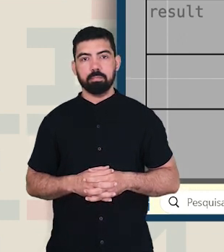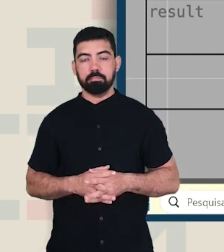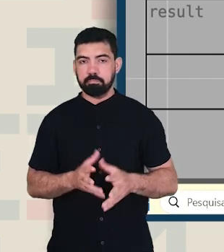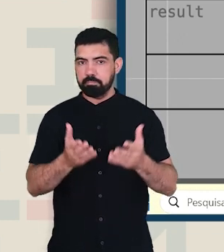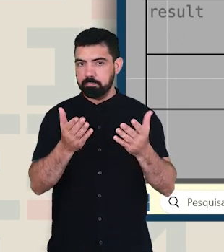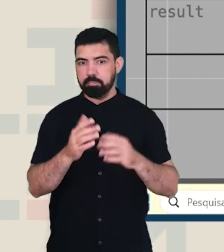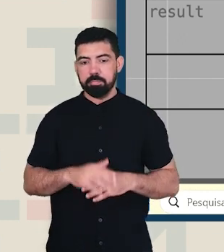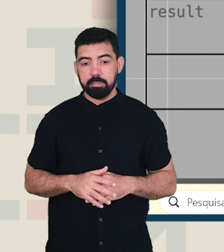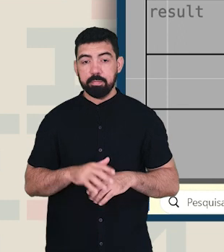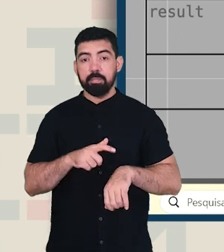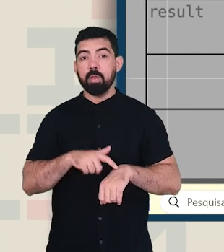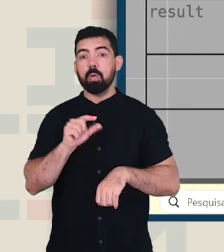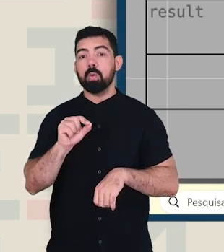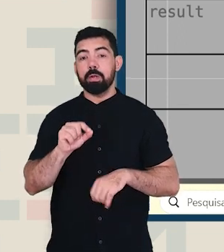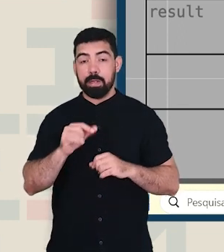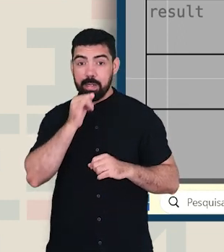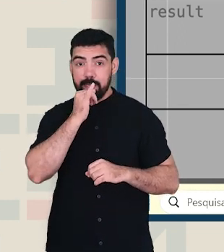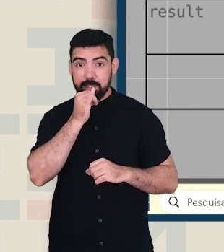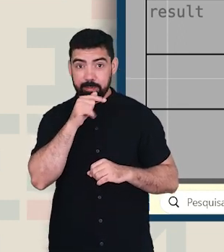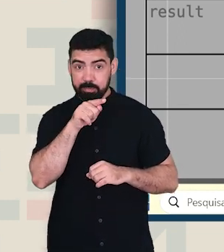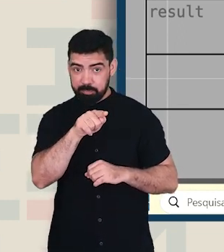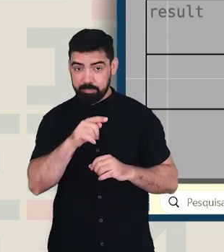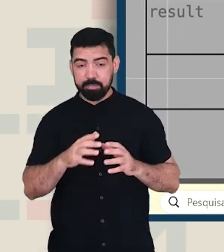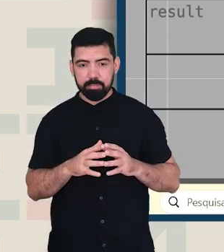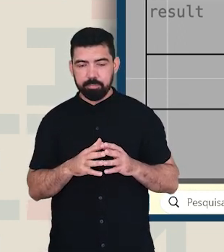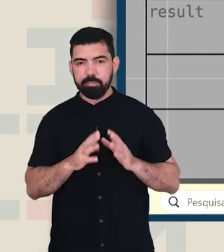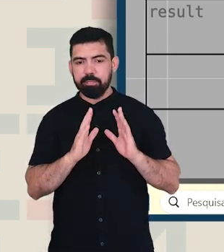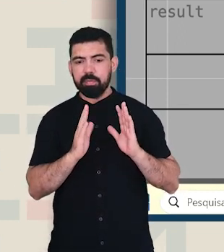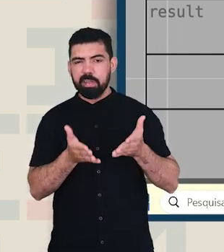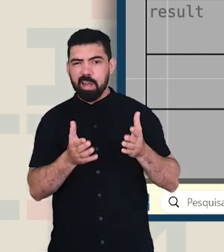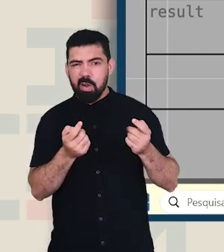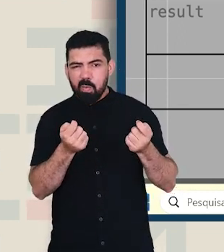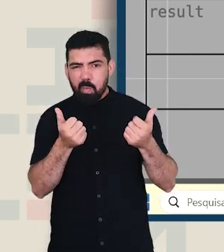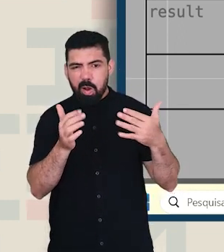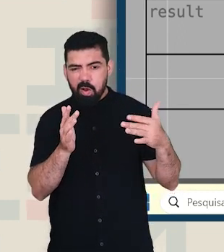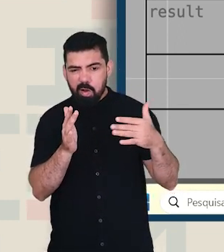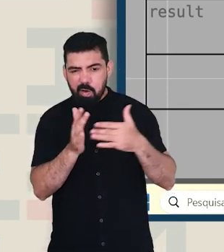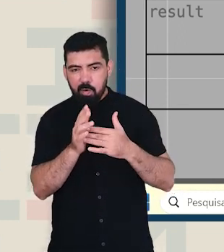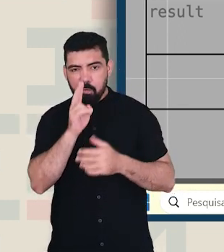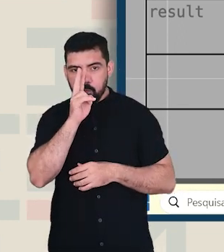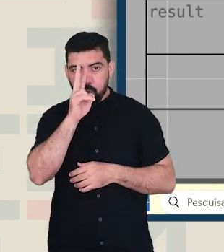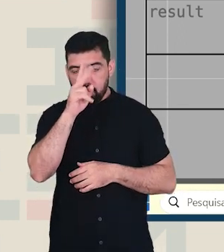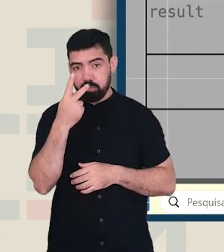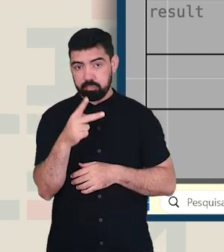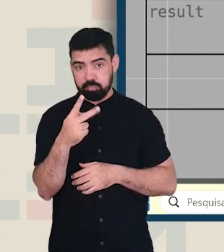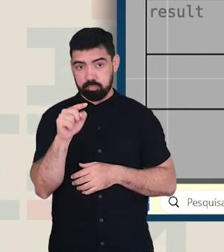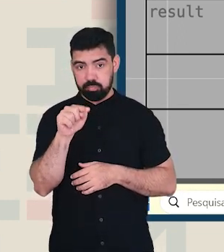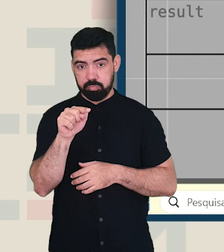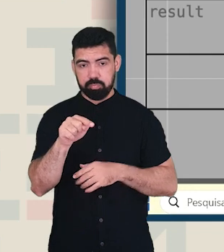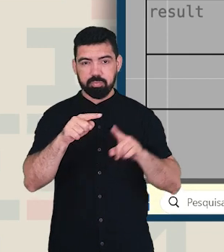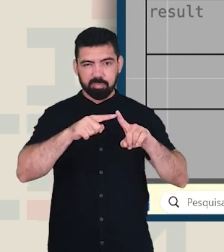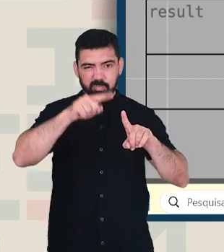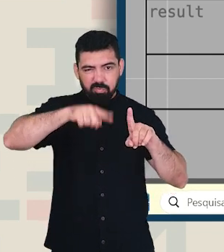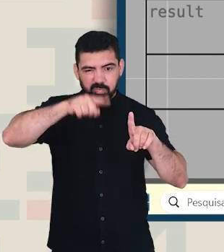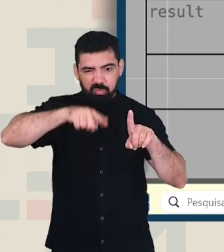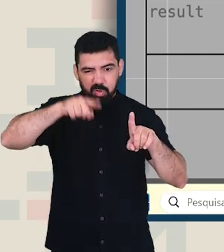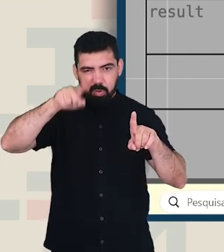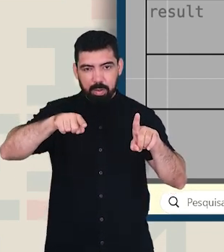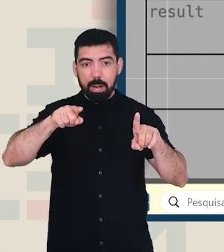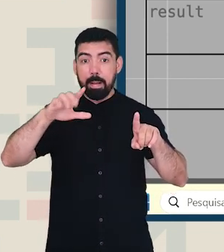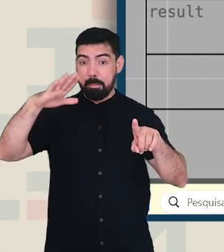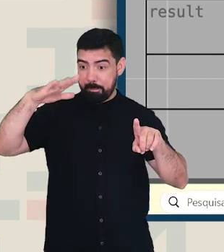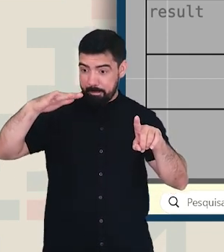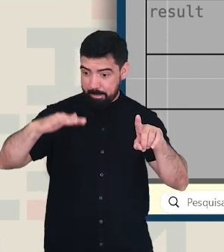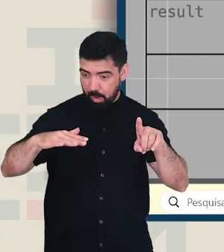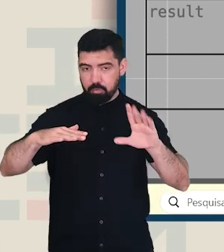E aí, no momento em que já quase a intensidade da modulação é muito